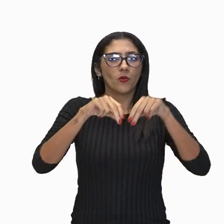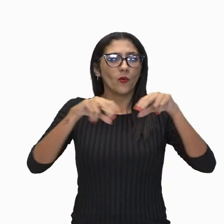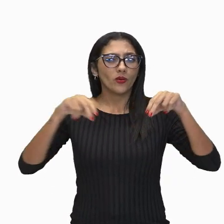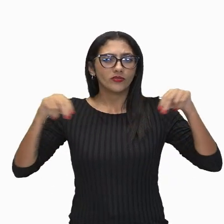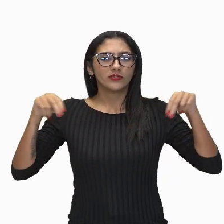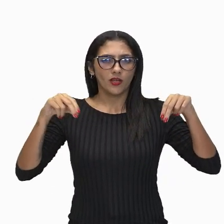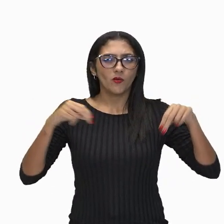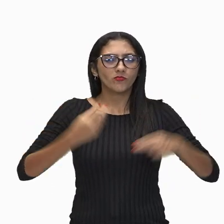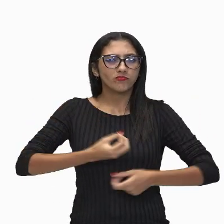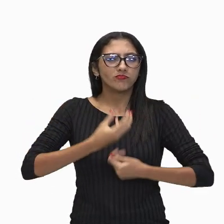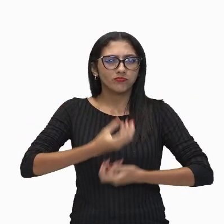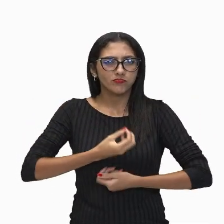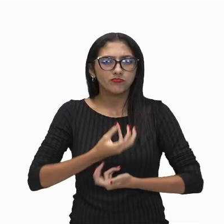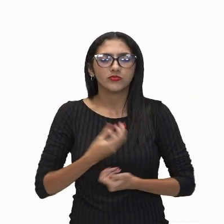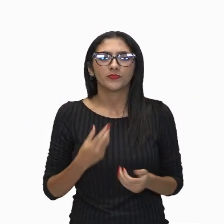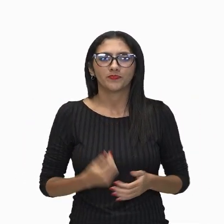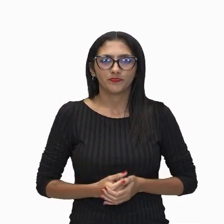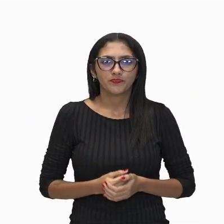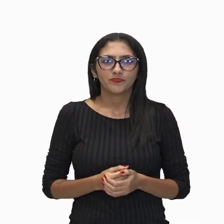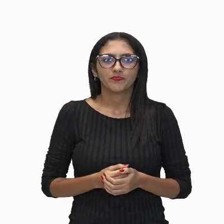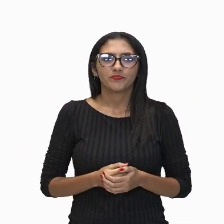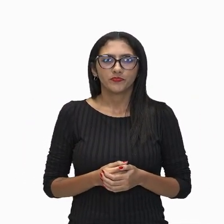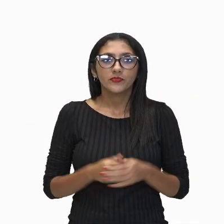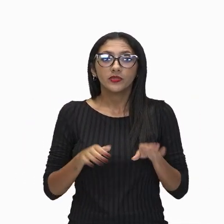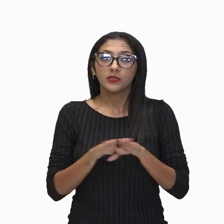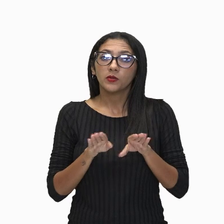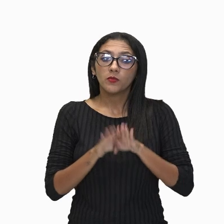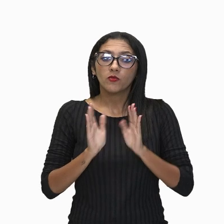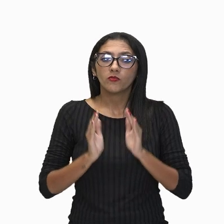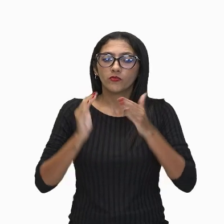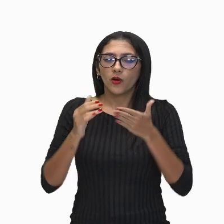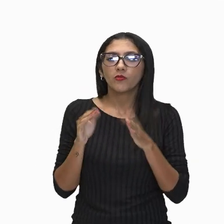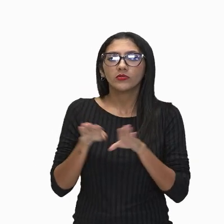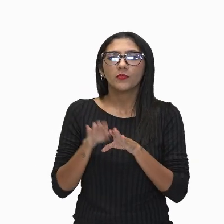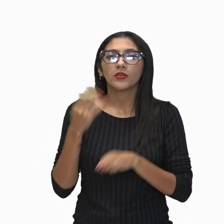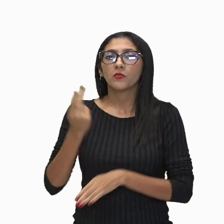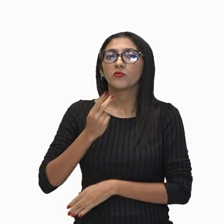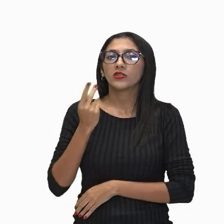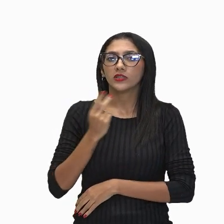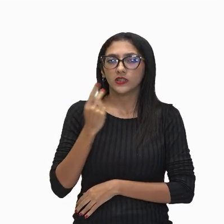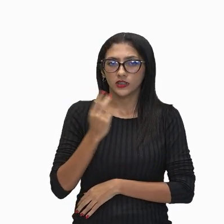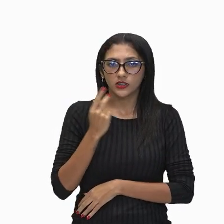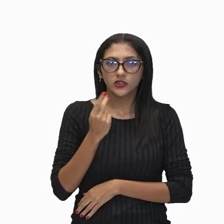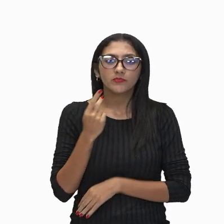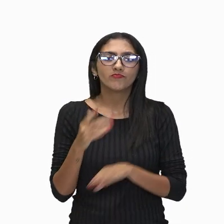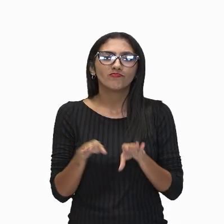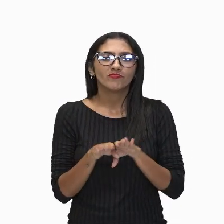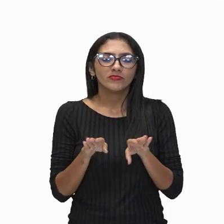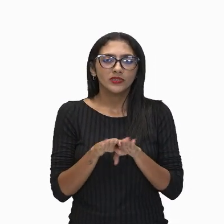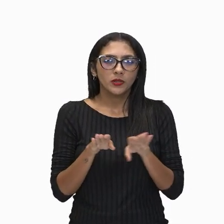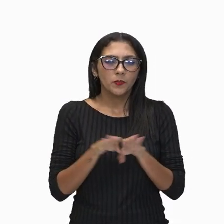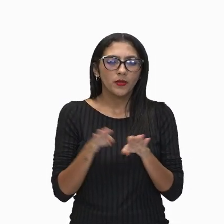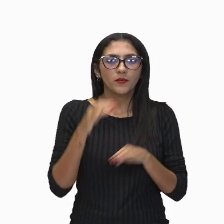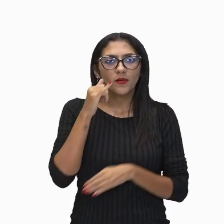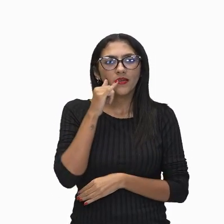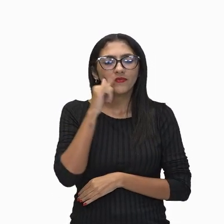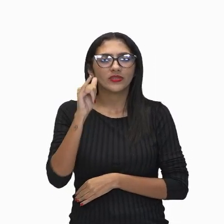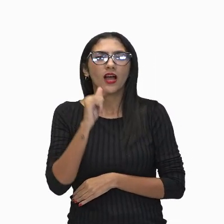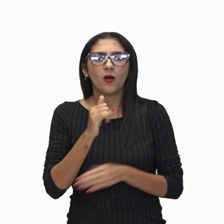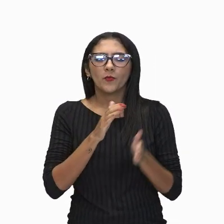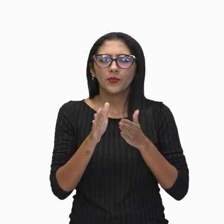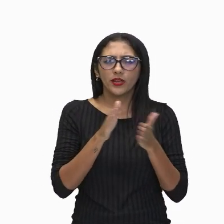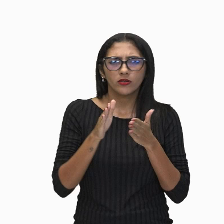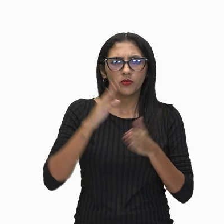Partido Comunista inaugura uma poética mais voltada à política e a sua participação na luta contra a ditadura